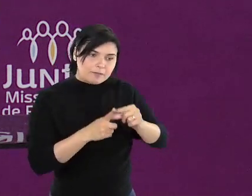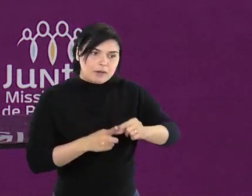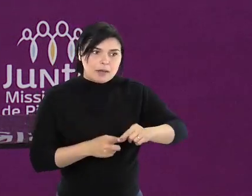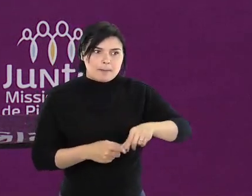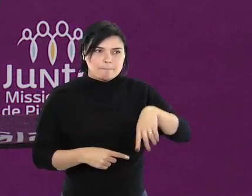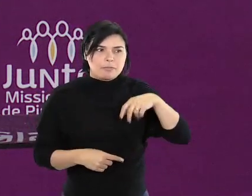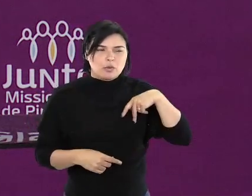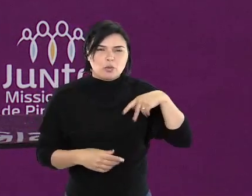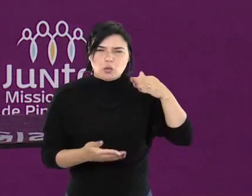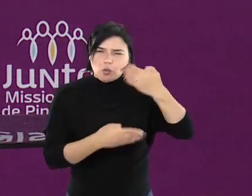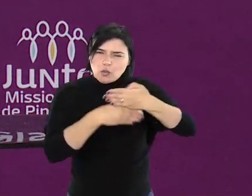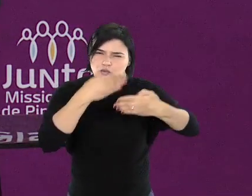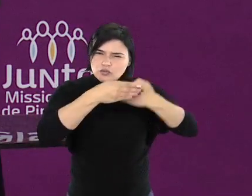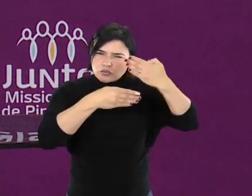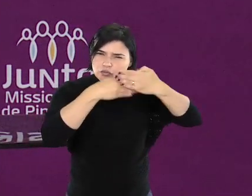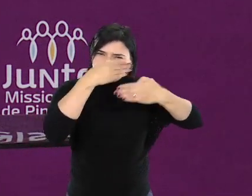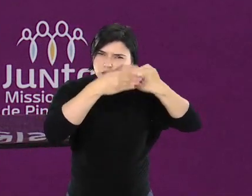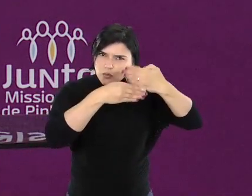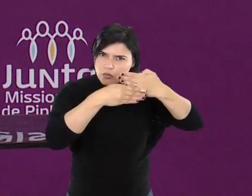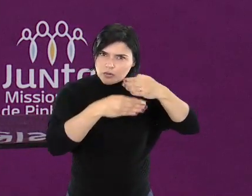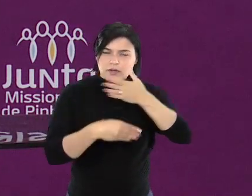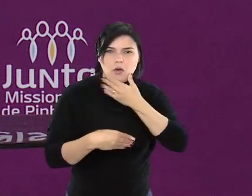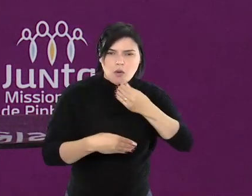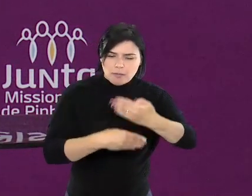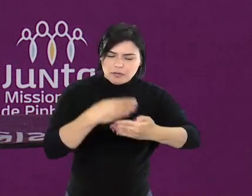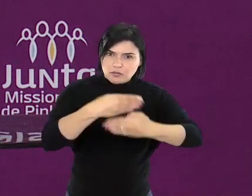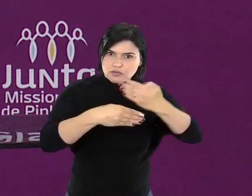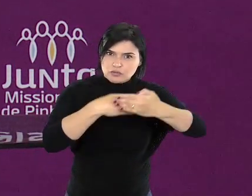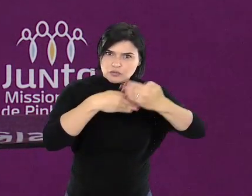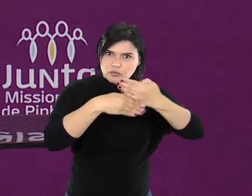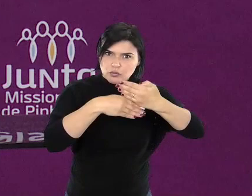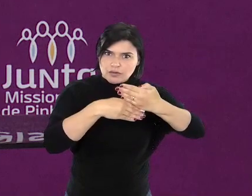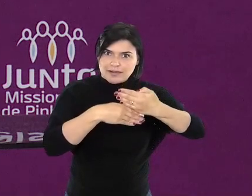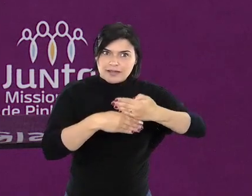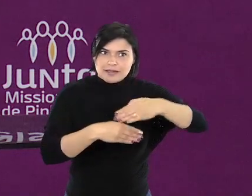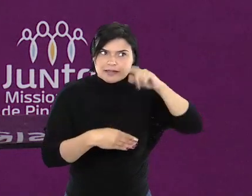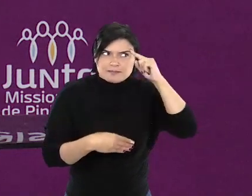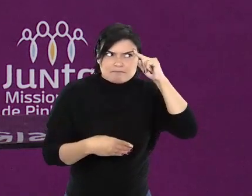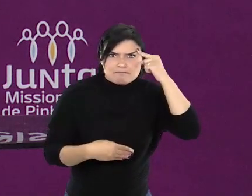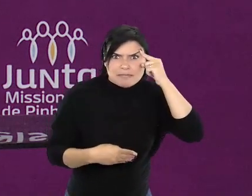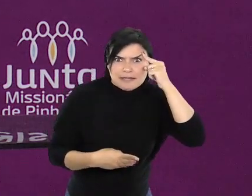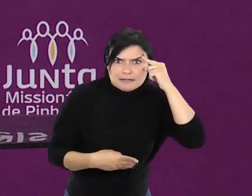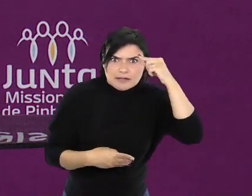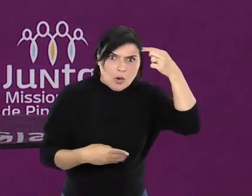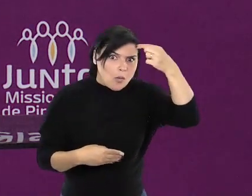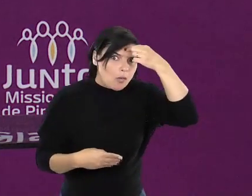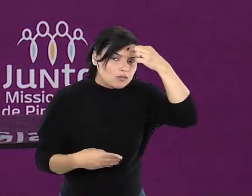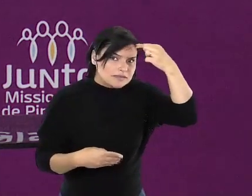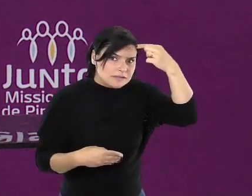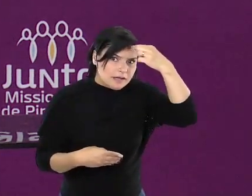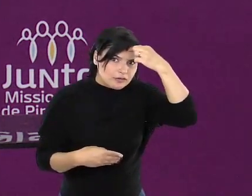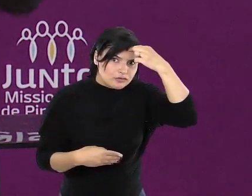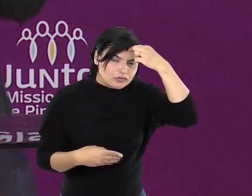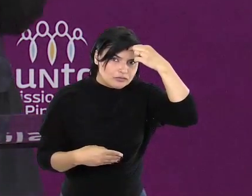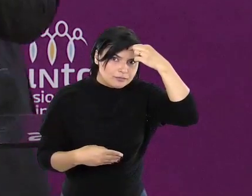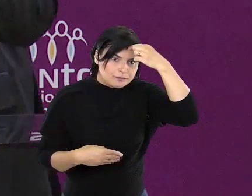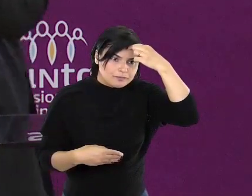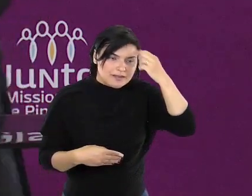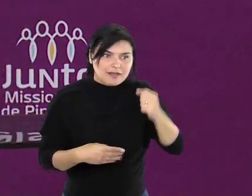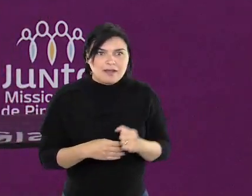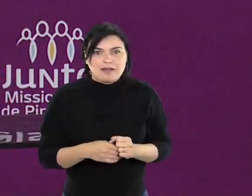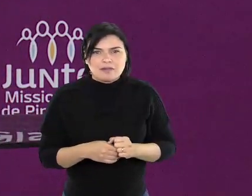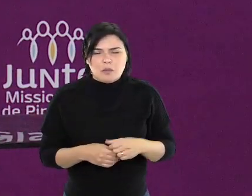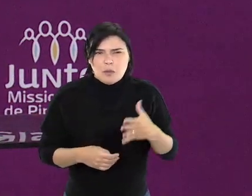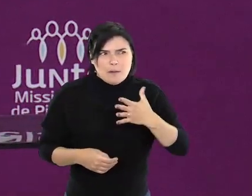porque se construtou não constrói do jeito dele não existe serviço para Deus do meu jeito